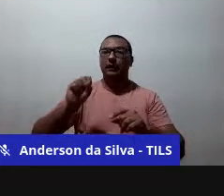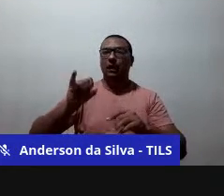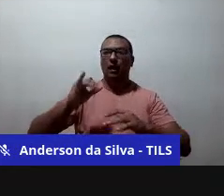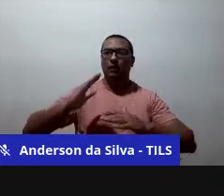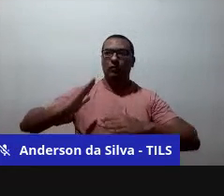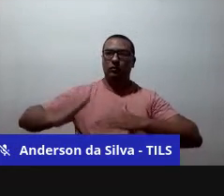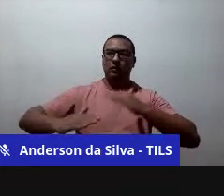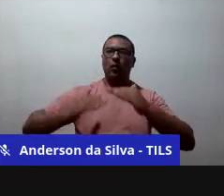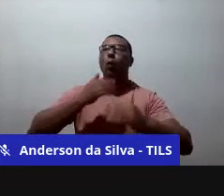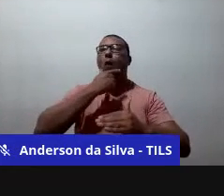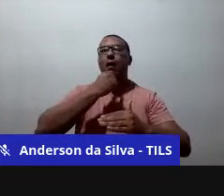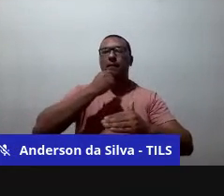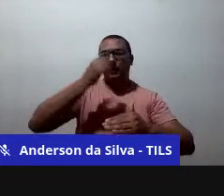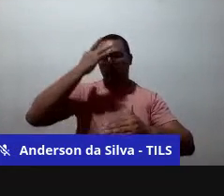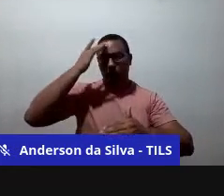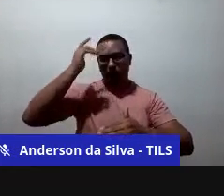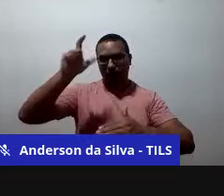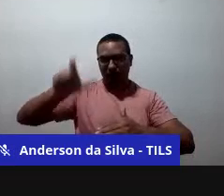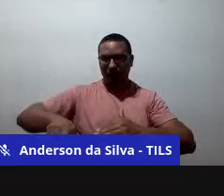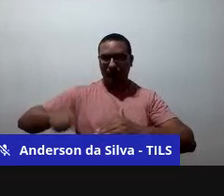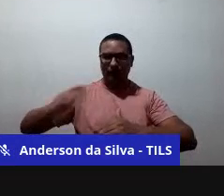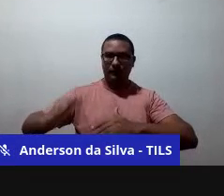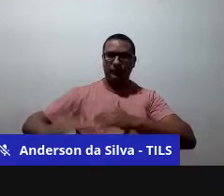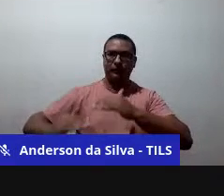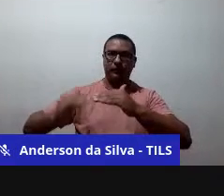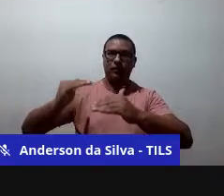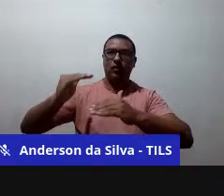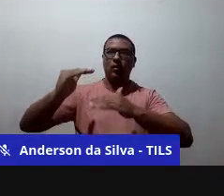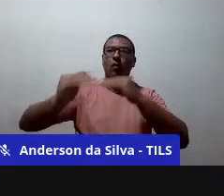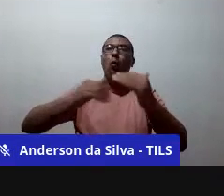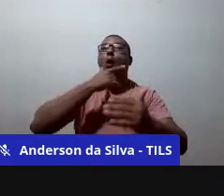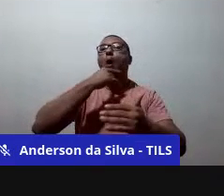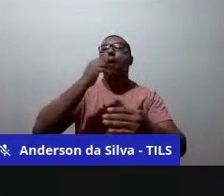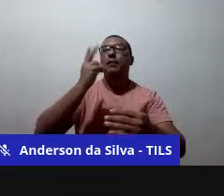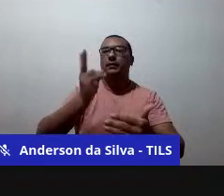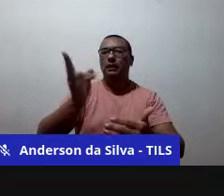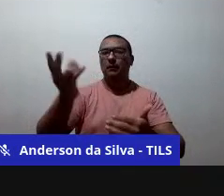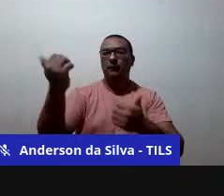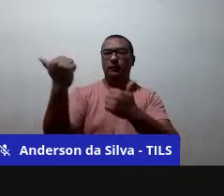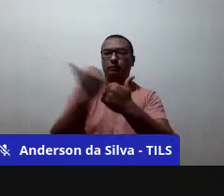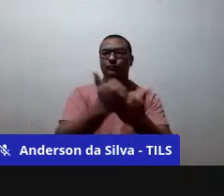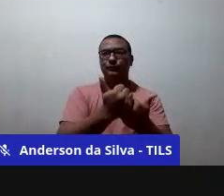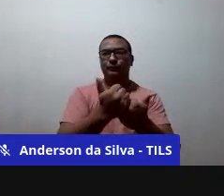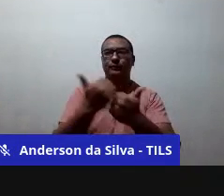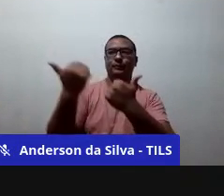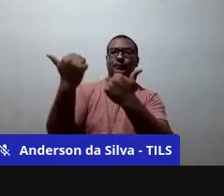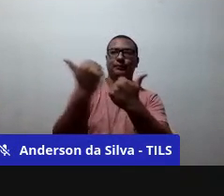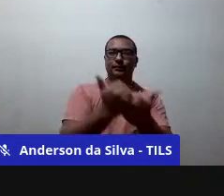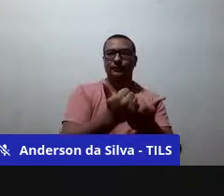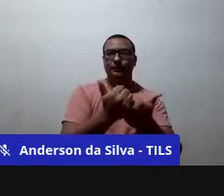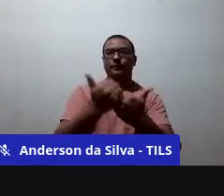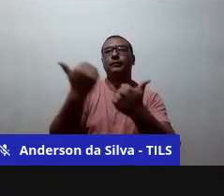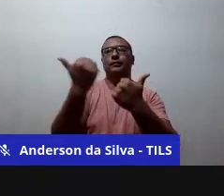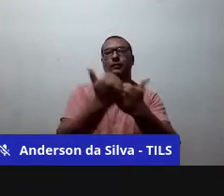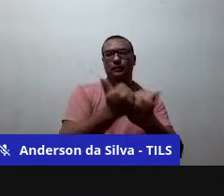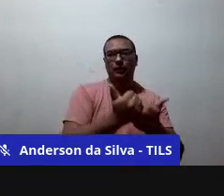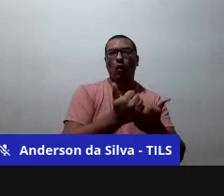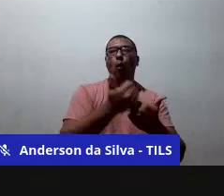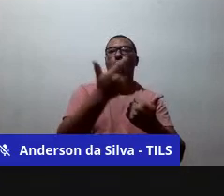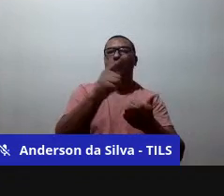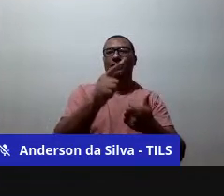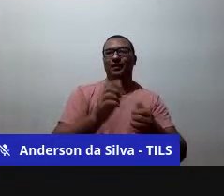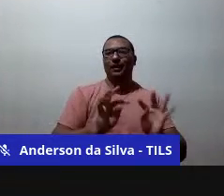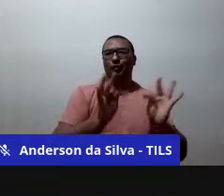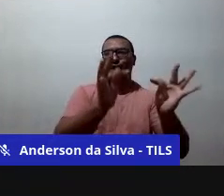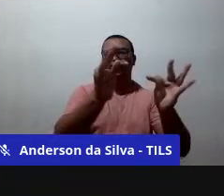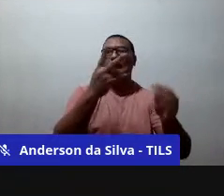humana vai acontecendo, o homem sempre foi sendo substituído por alguma forma de mecanização.